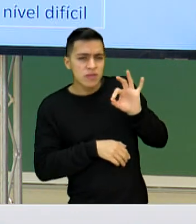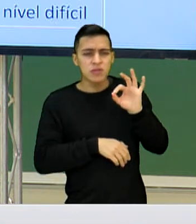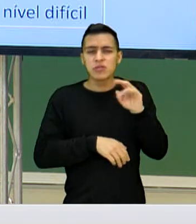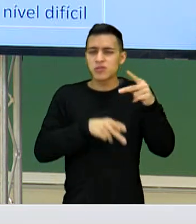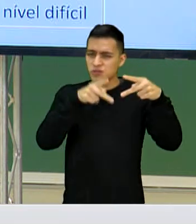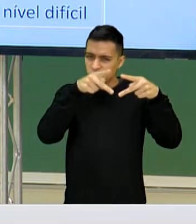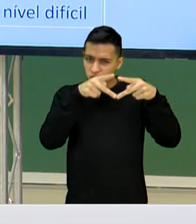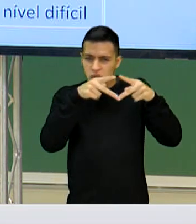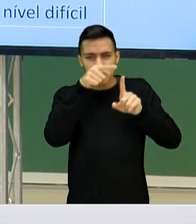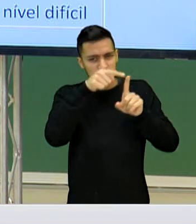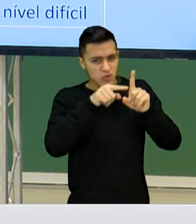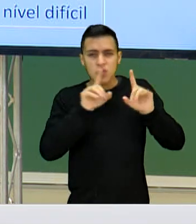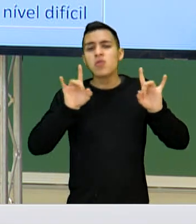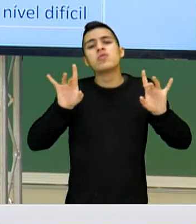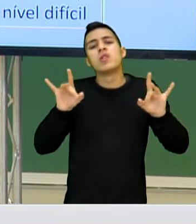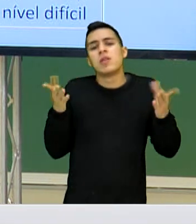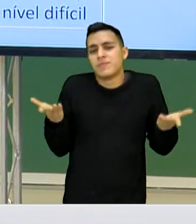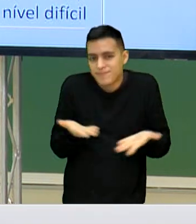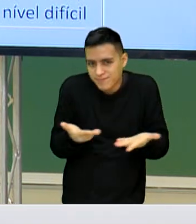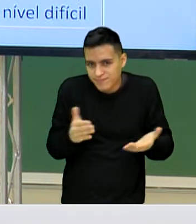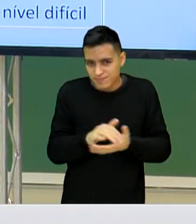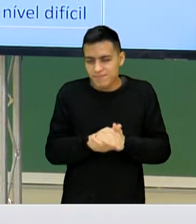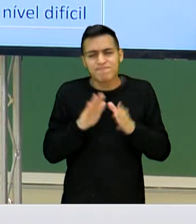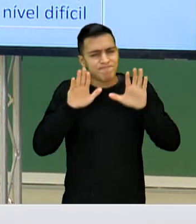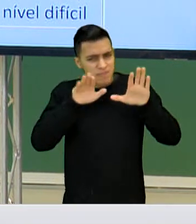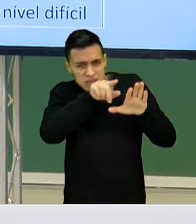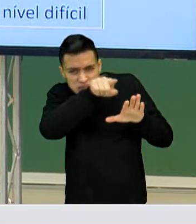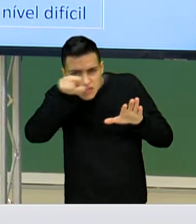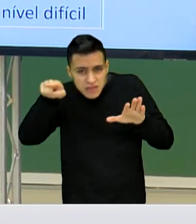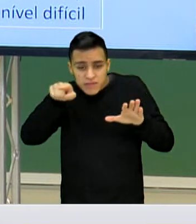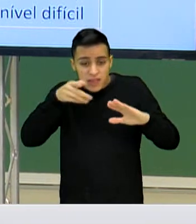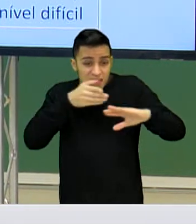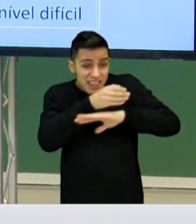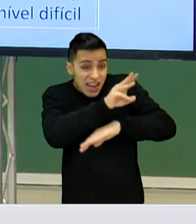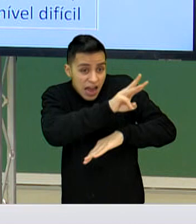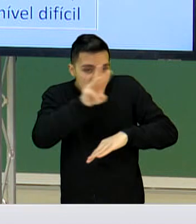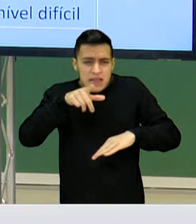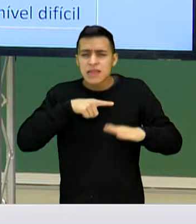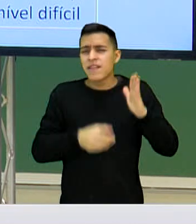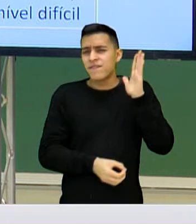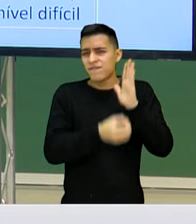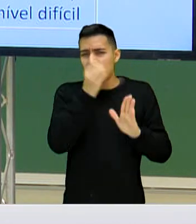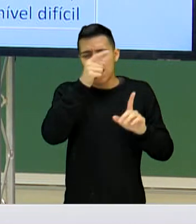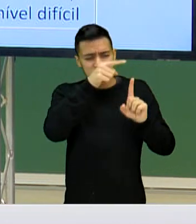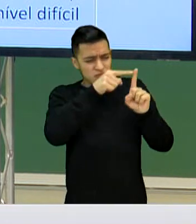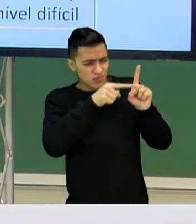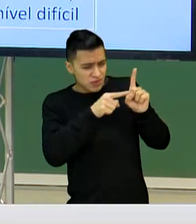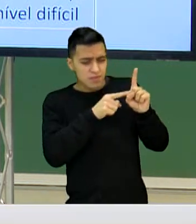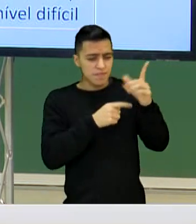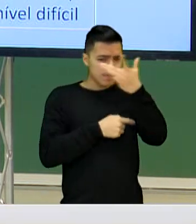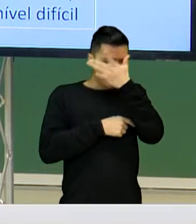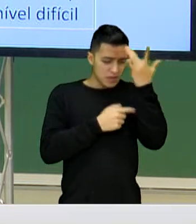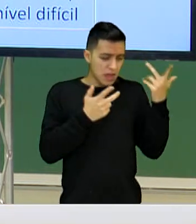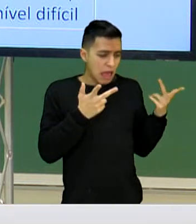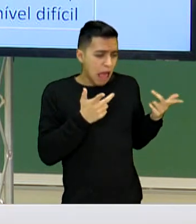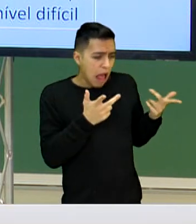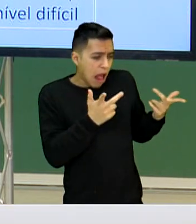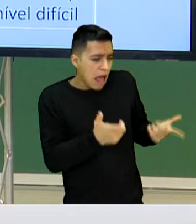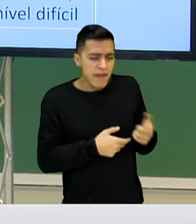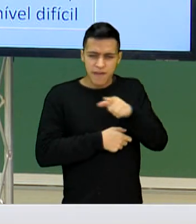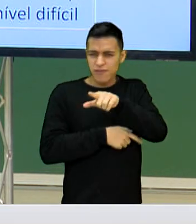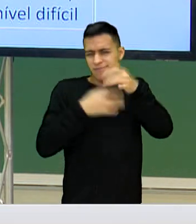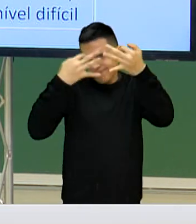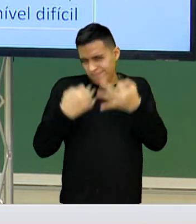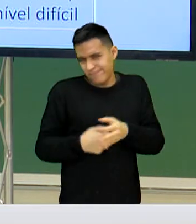coloquei 2 tipos só, tá bom? Mas se você entrar nesse site, você vai ver que há vários tipos de gamers, com certeza você